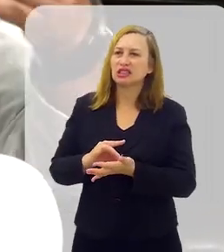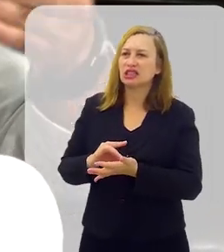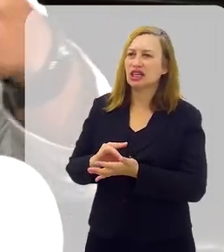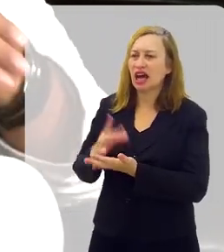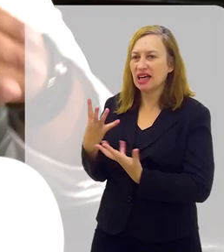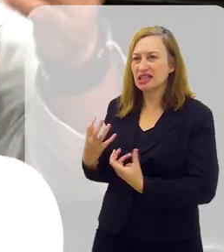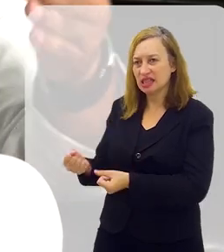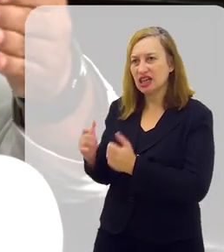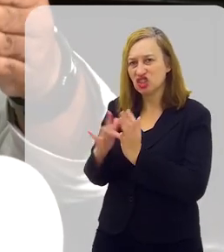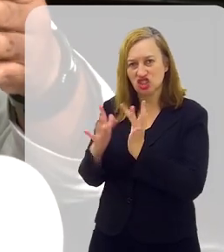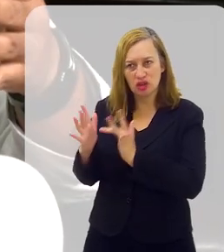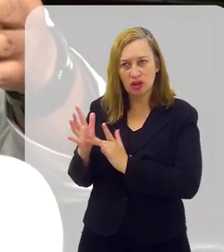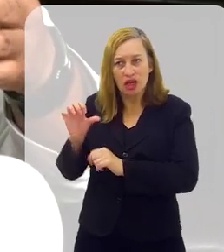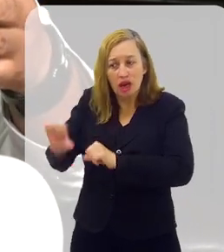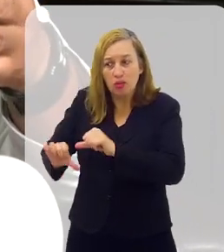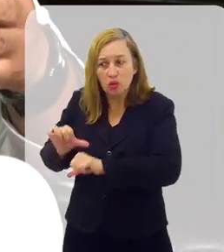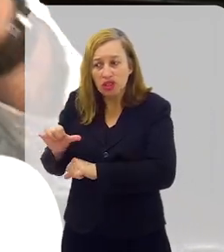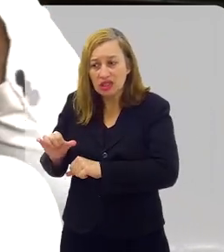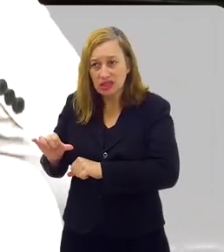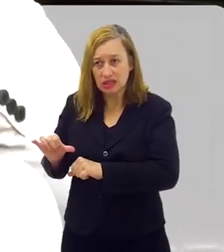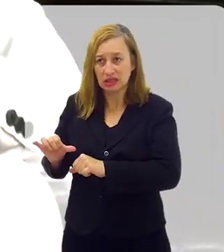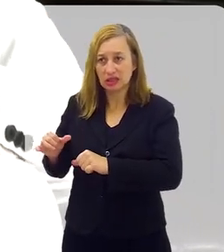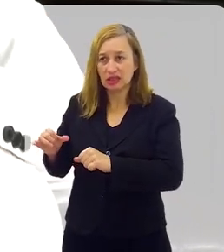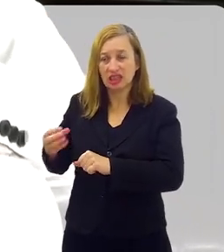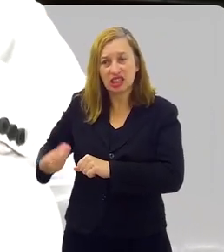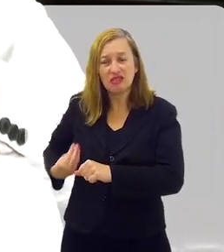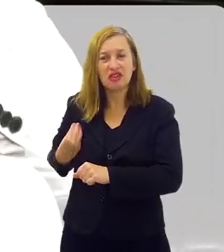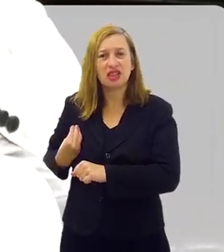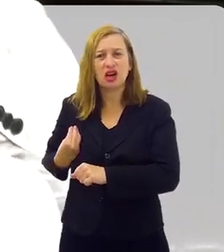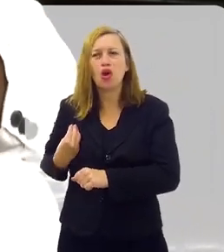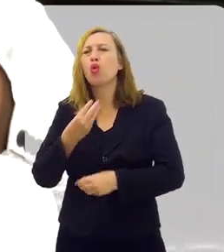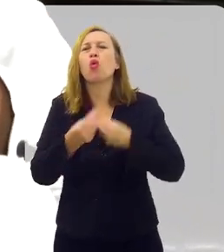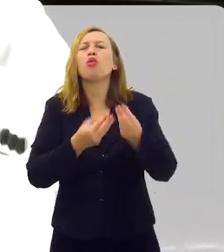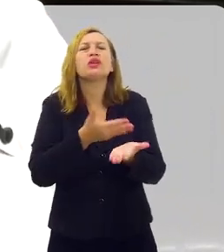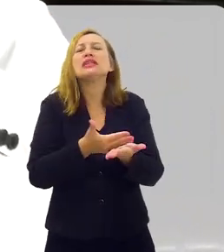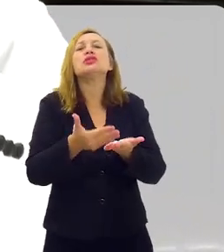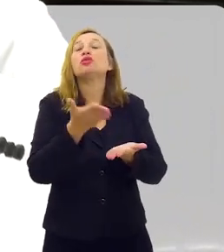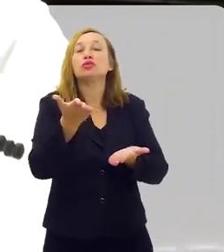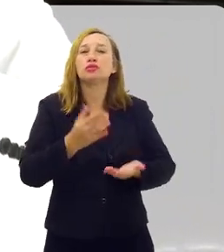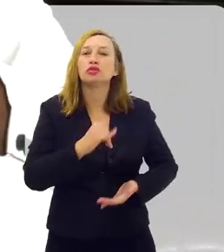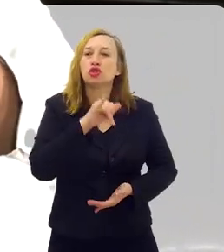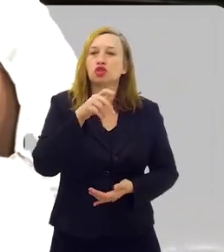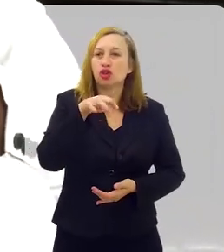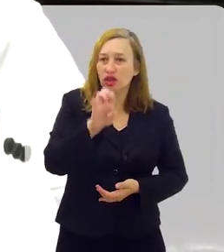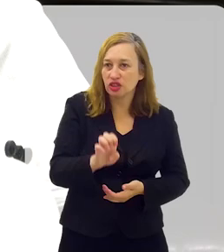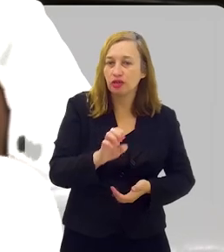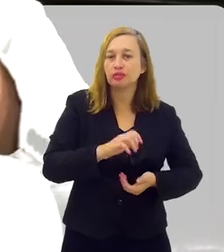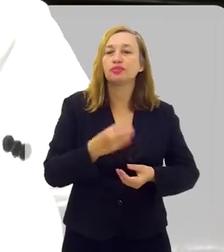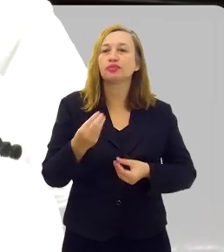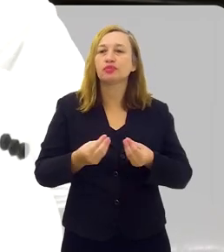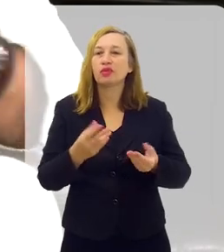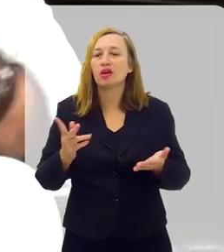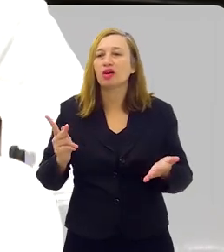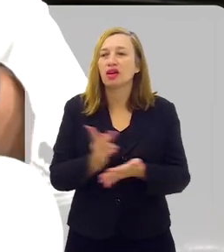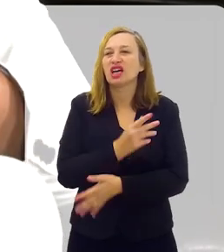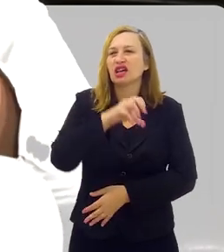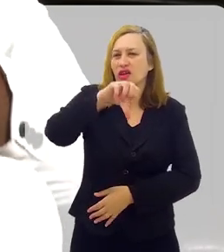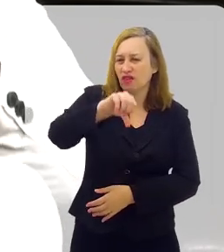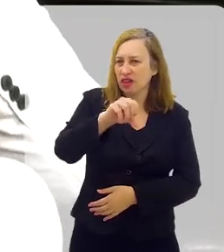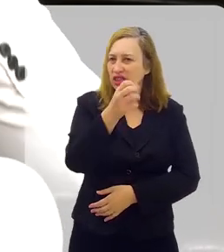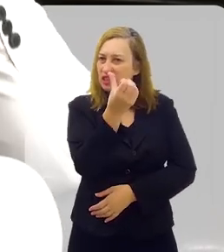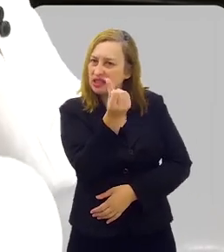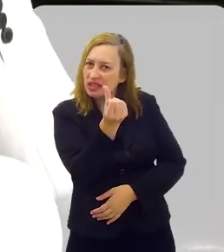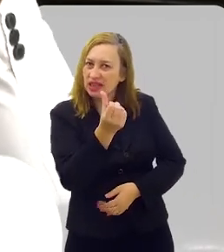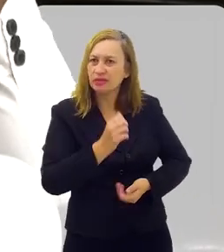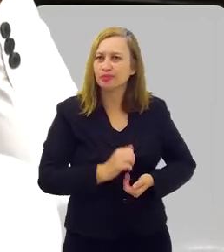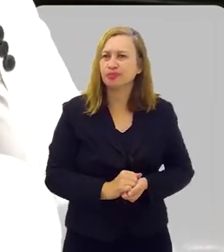converter esse caminho. Porque, na verdade, encontrar Deus, encontrar Jesus, é uma conversão de caminho, é uma mudança de rumo.